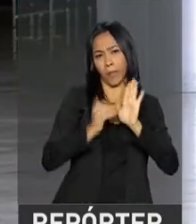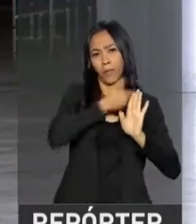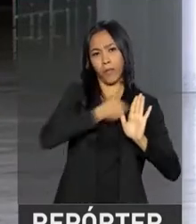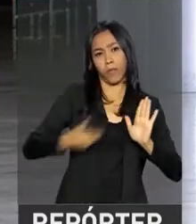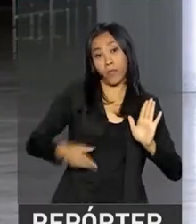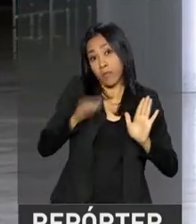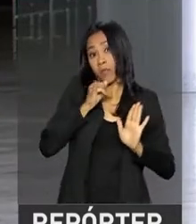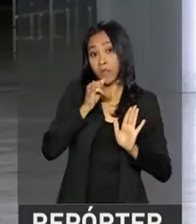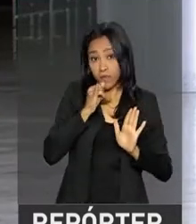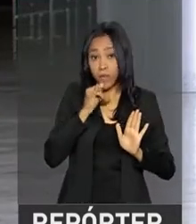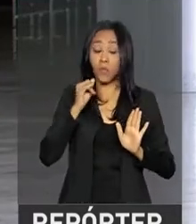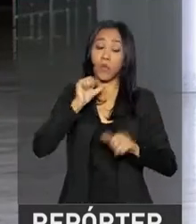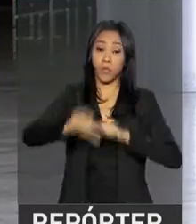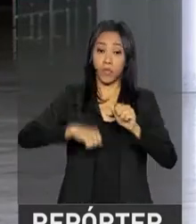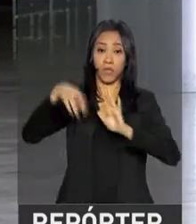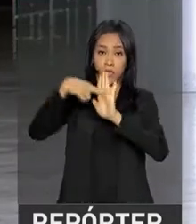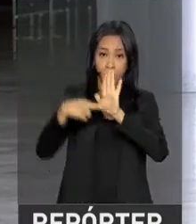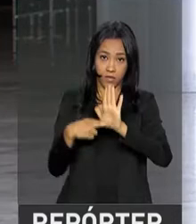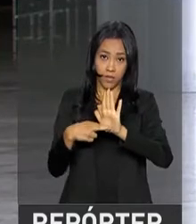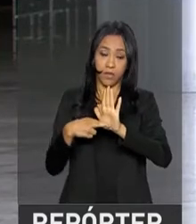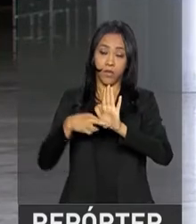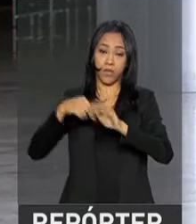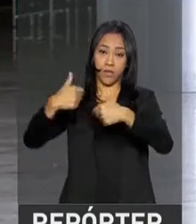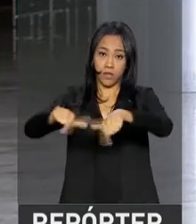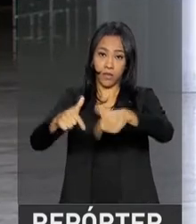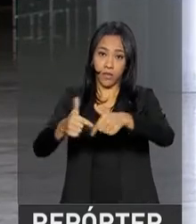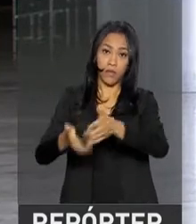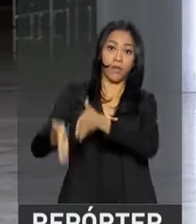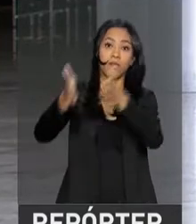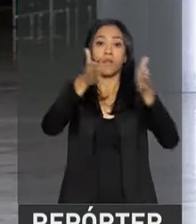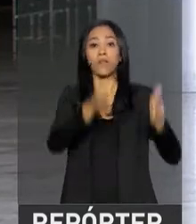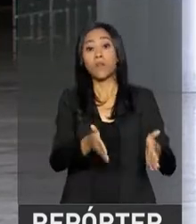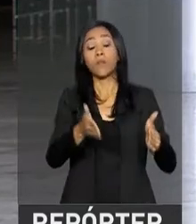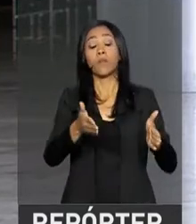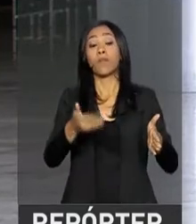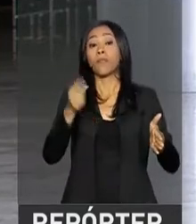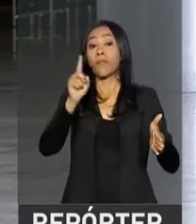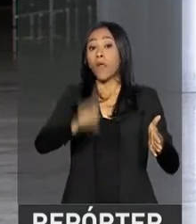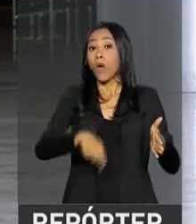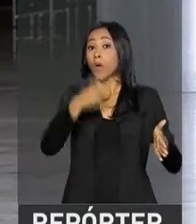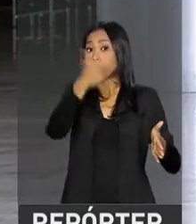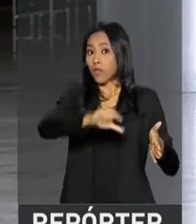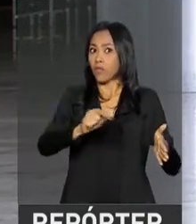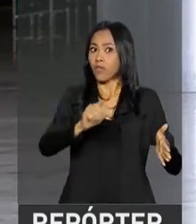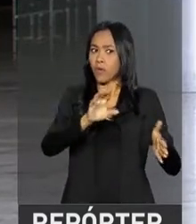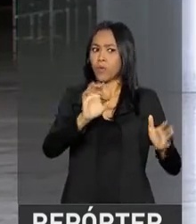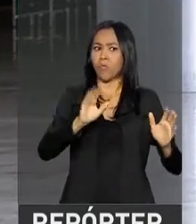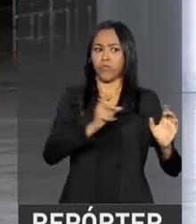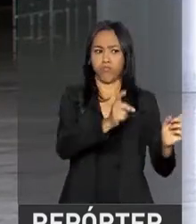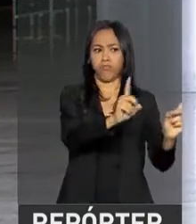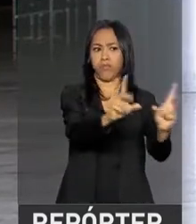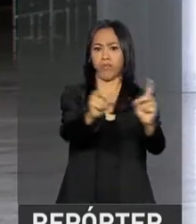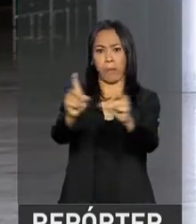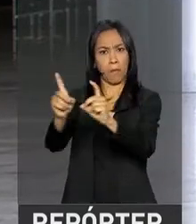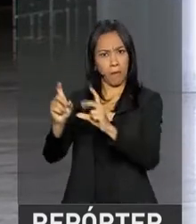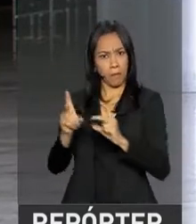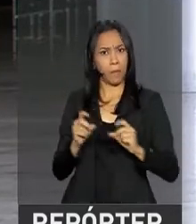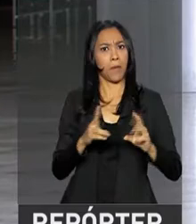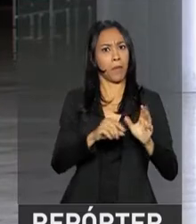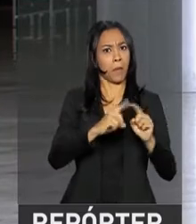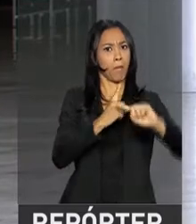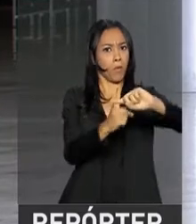a reforma trabalhista um dos destaques na geração de emprego no ano passado foi o comércio com saldo positivo de mais de